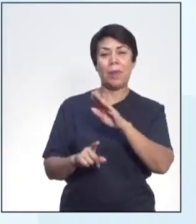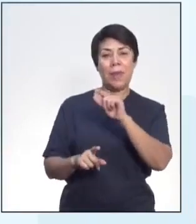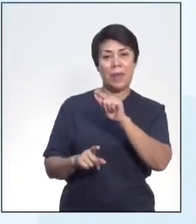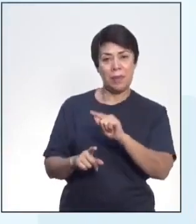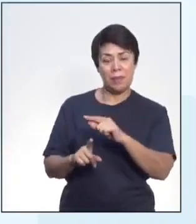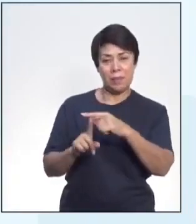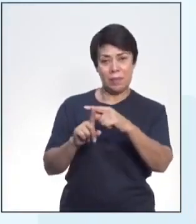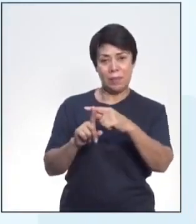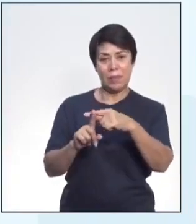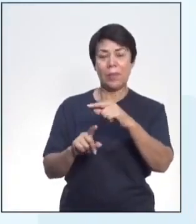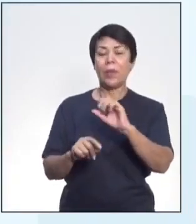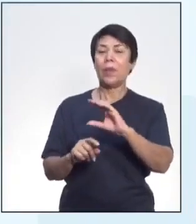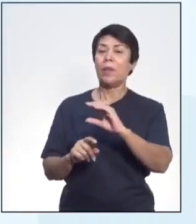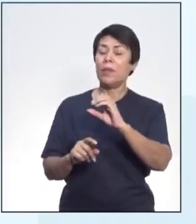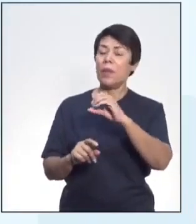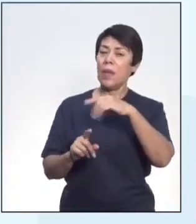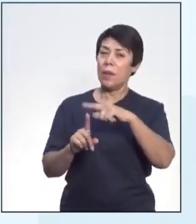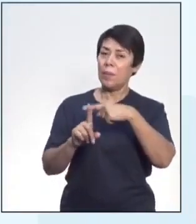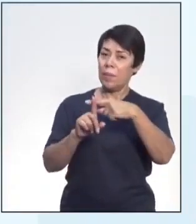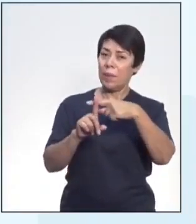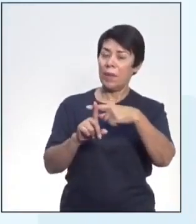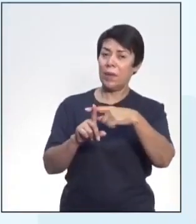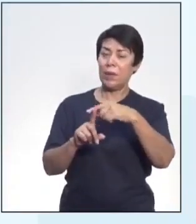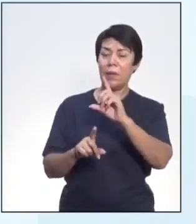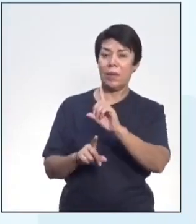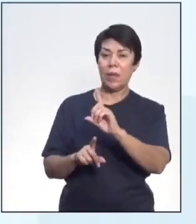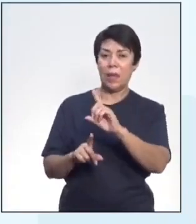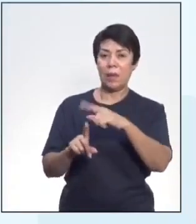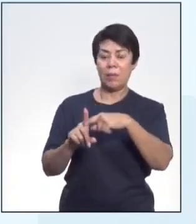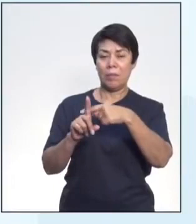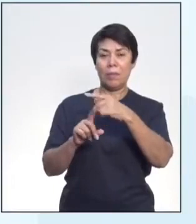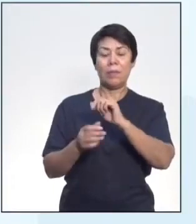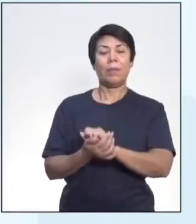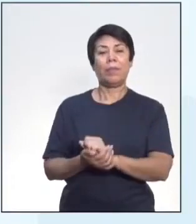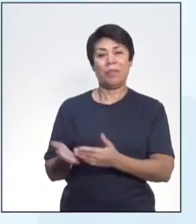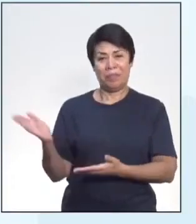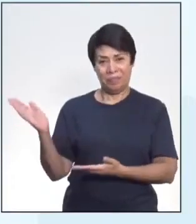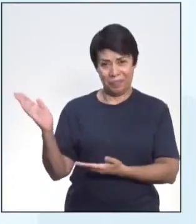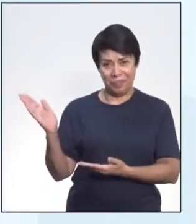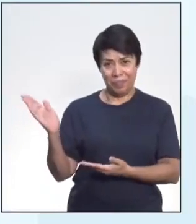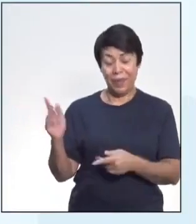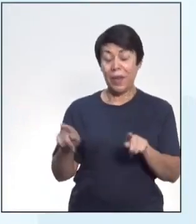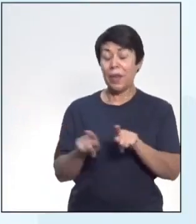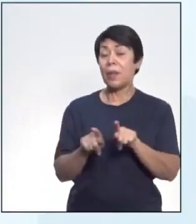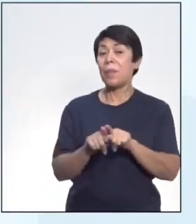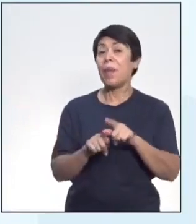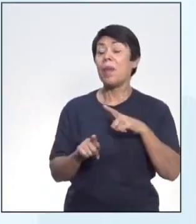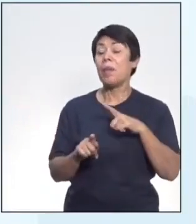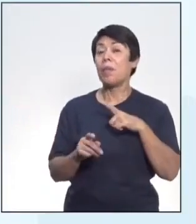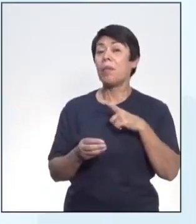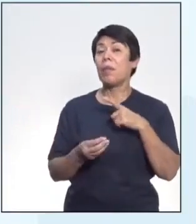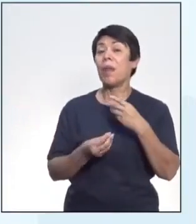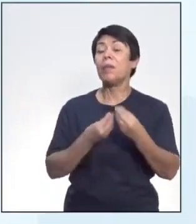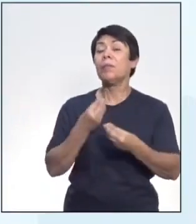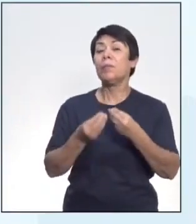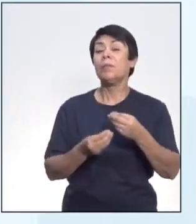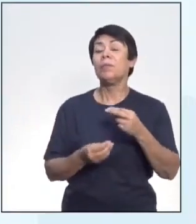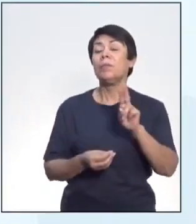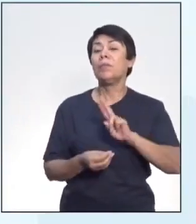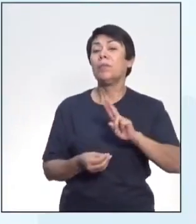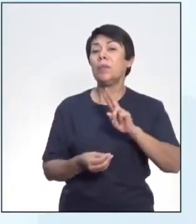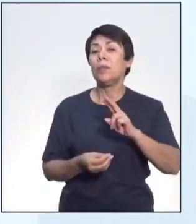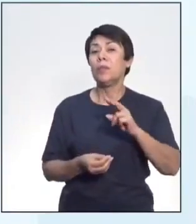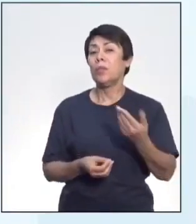está em equilíbrio com Czinho, C, mais Dzinho, D. E eu tenho a aplicação da fórmula, como nós vimos na aula passada, com a